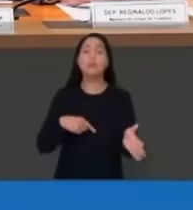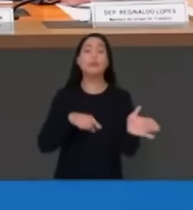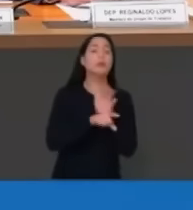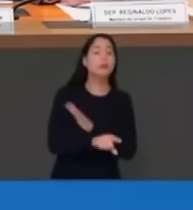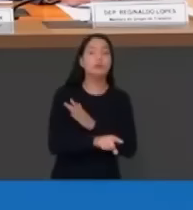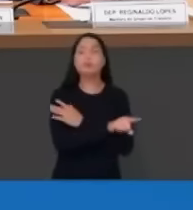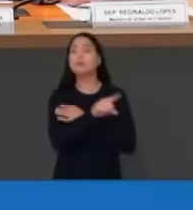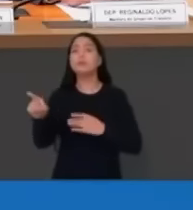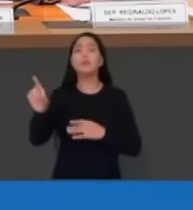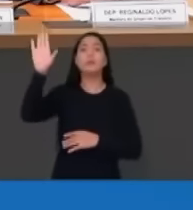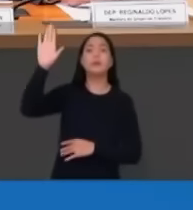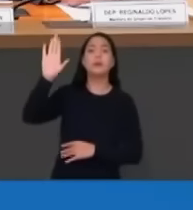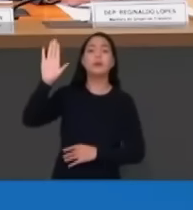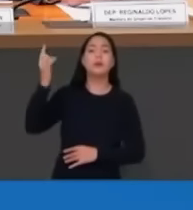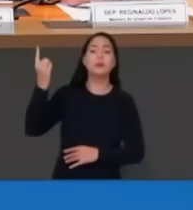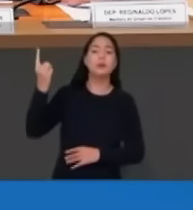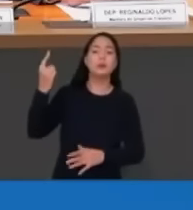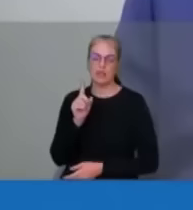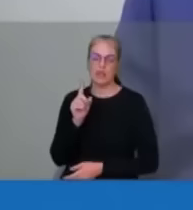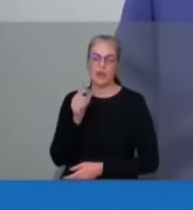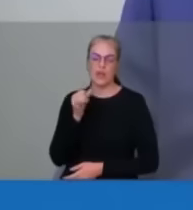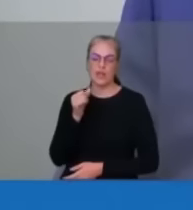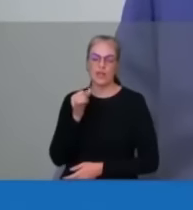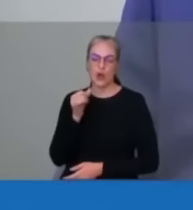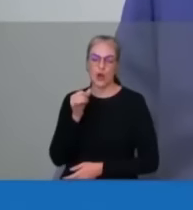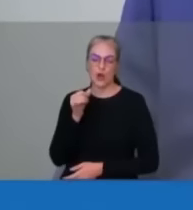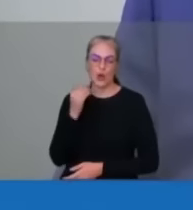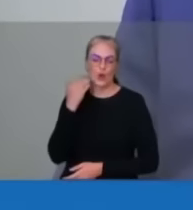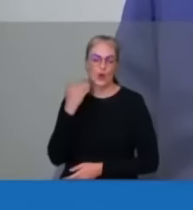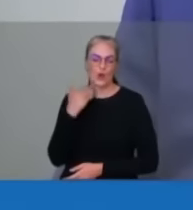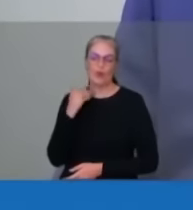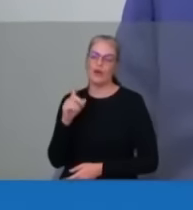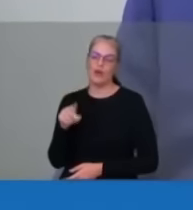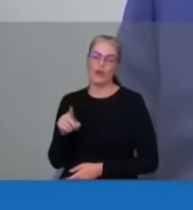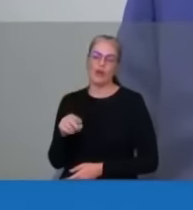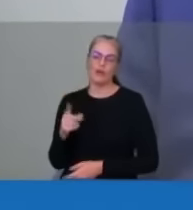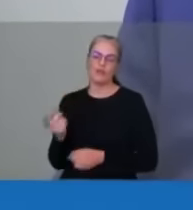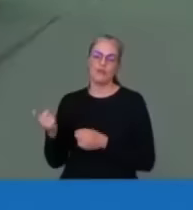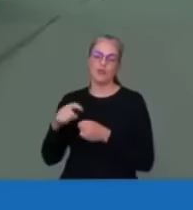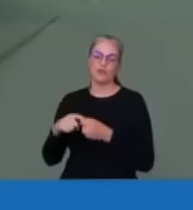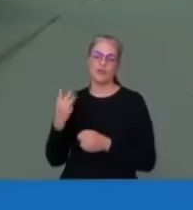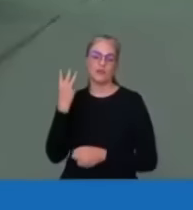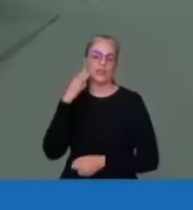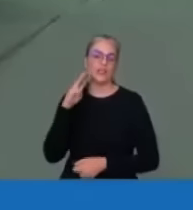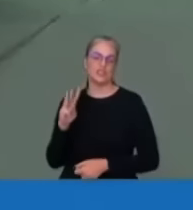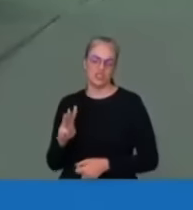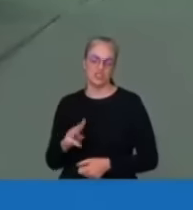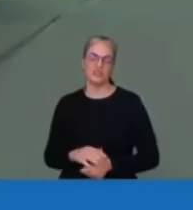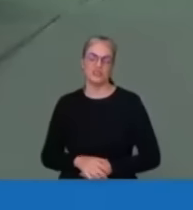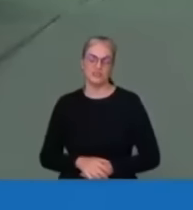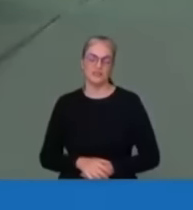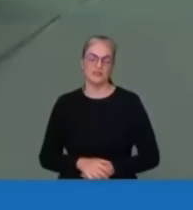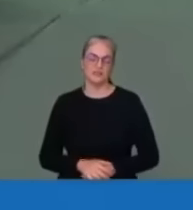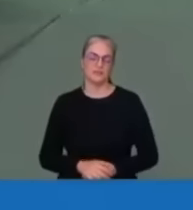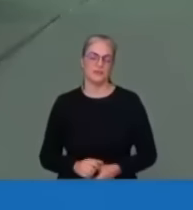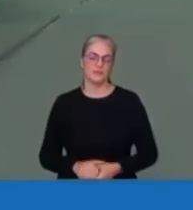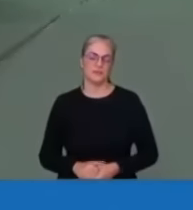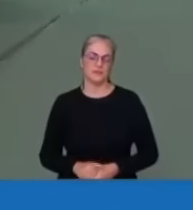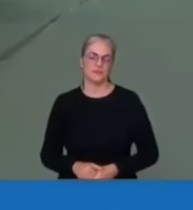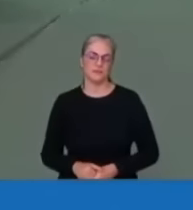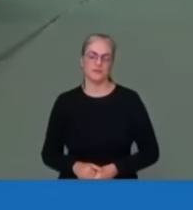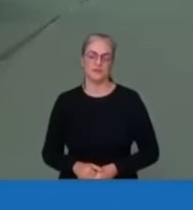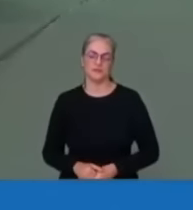de arrecadação reduz a taxa de de de a taxa de de de de pagamento de impostos no Brasil e